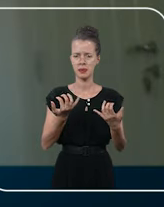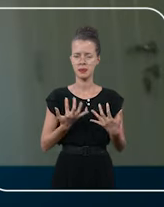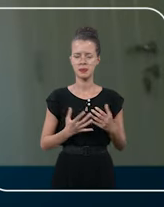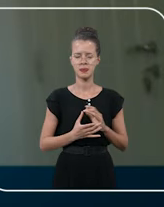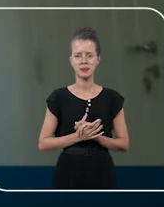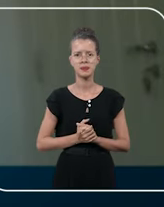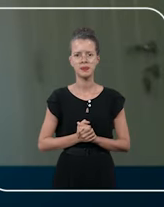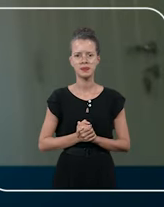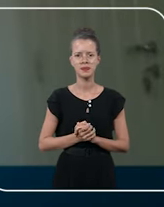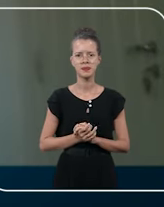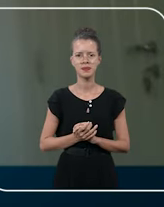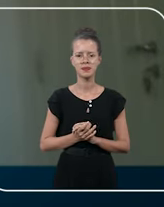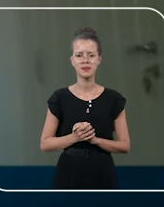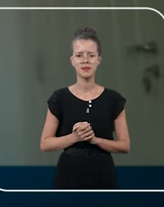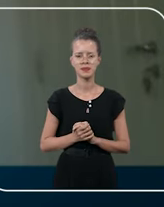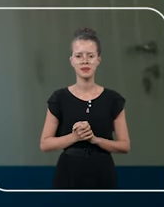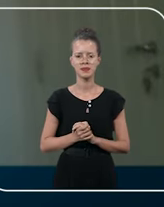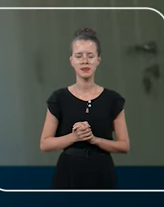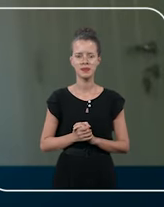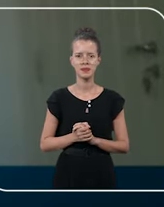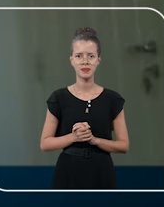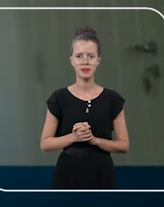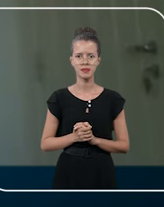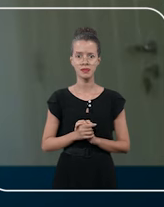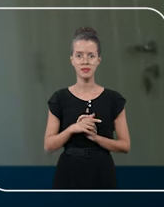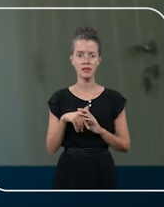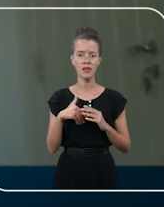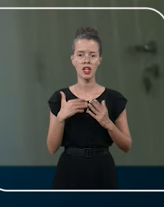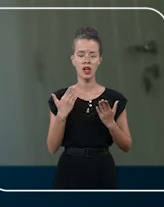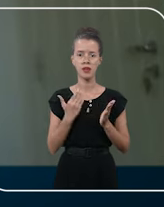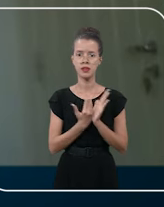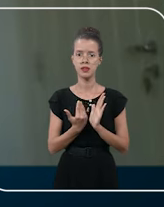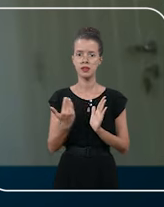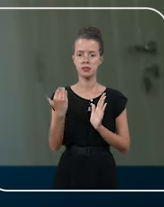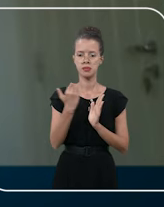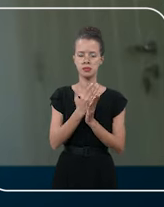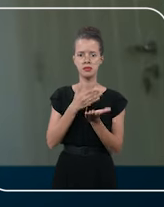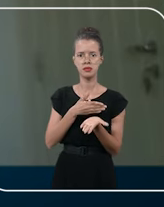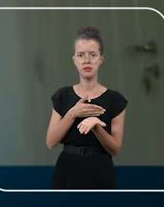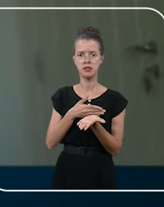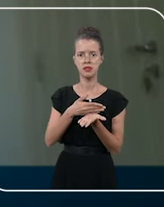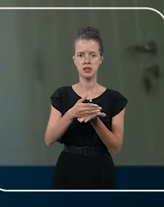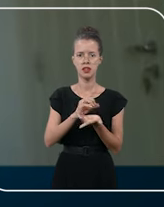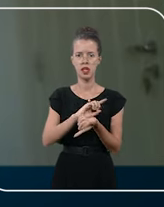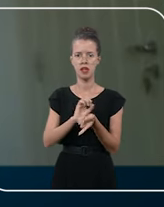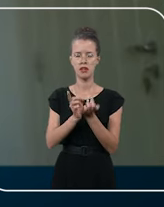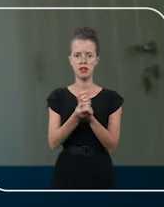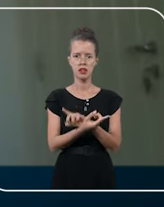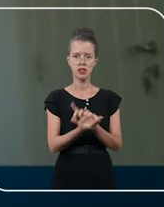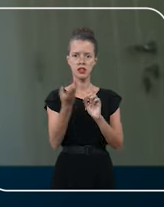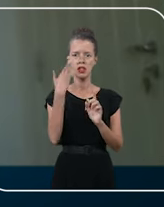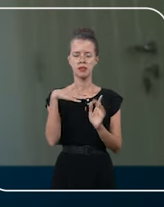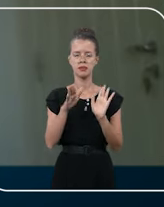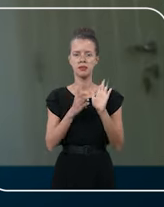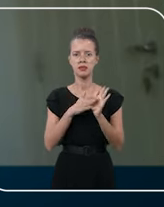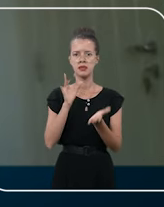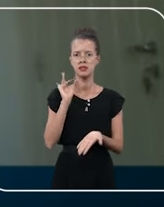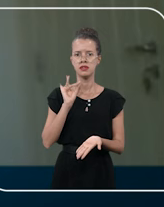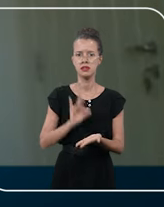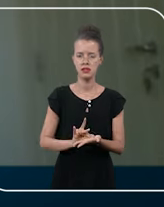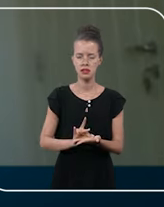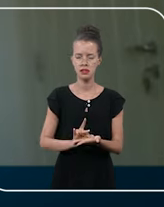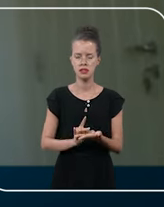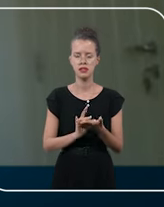Sim, então acho que eu vou começar explicando o que é a inversão do ônus da prova, para ficar mais claro.